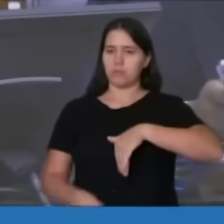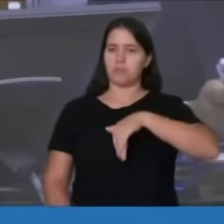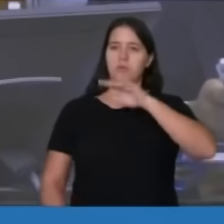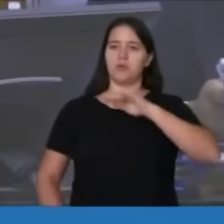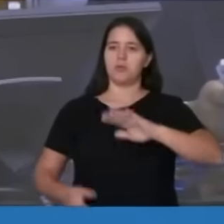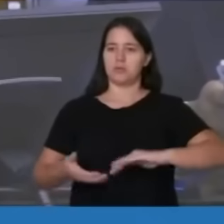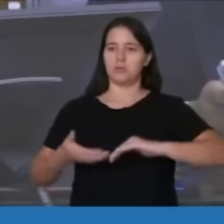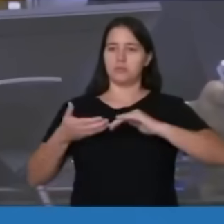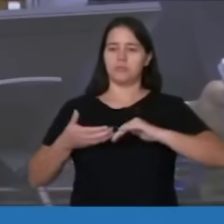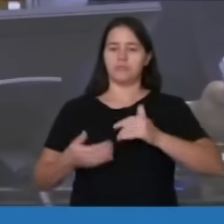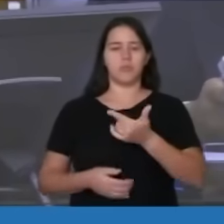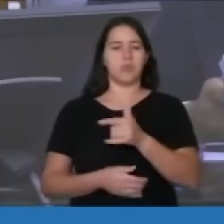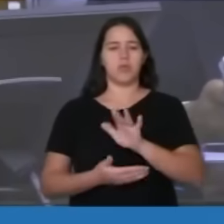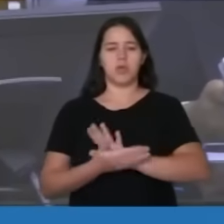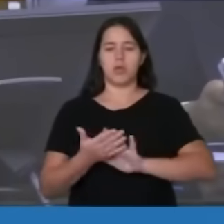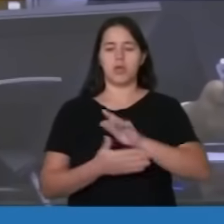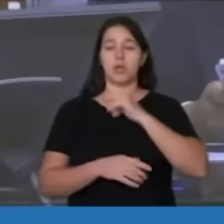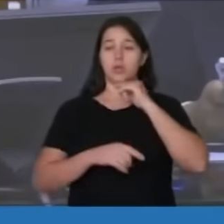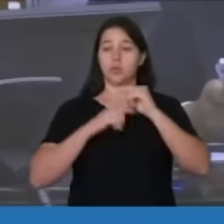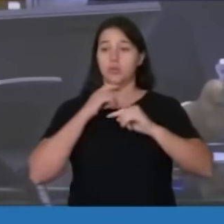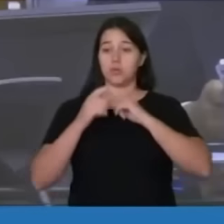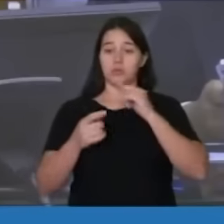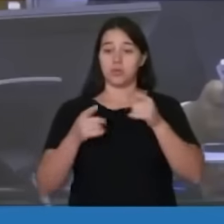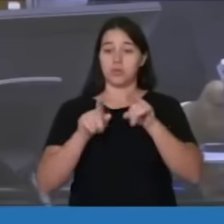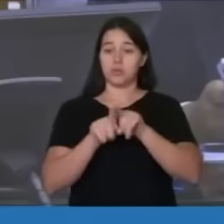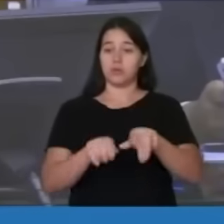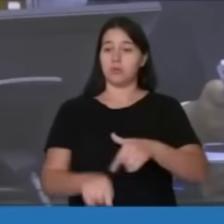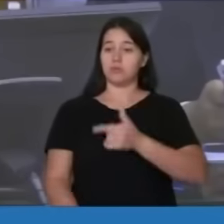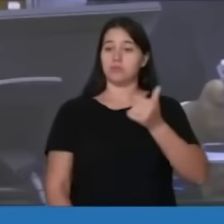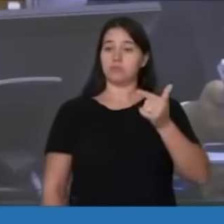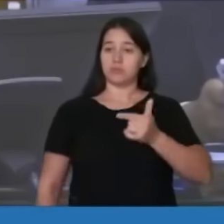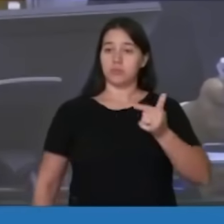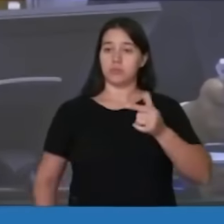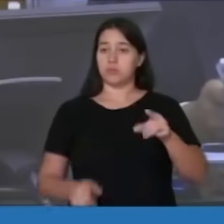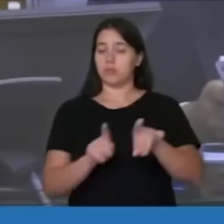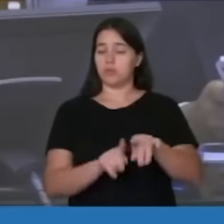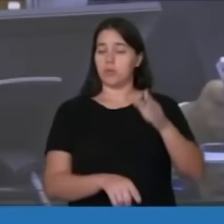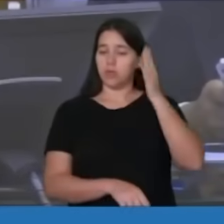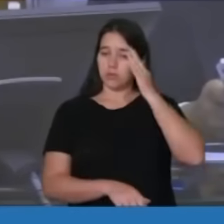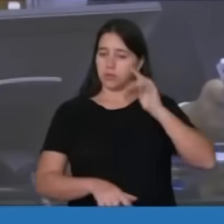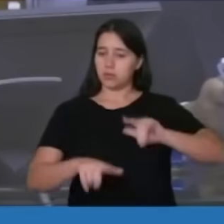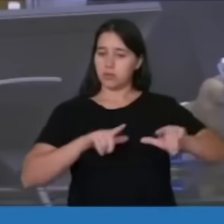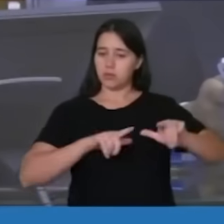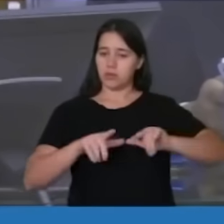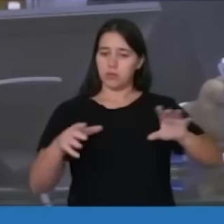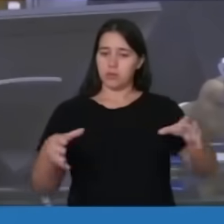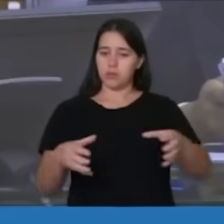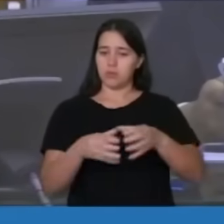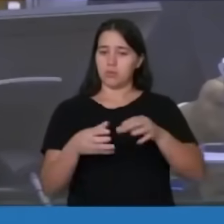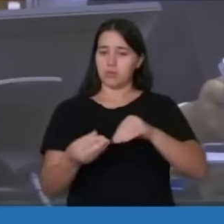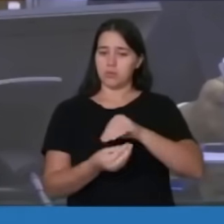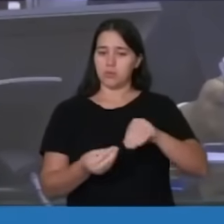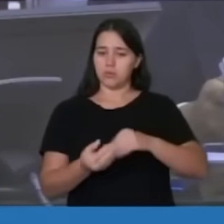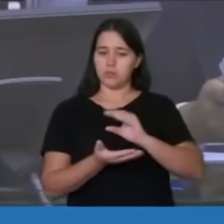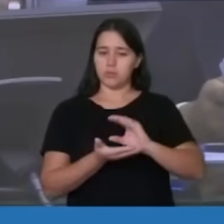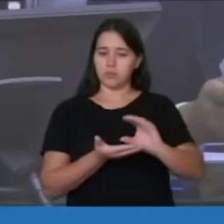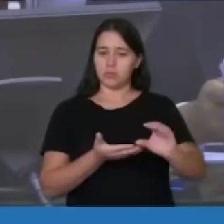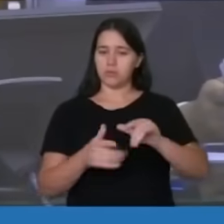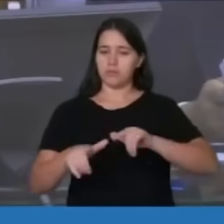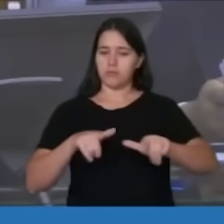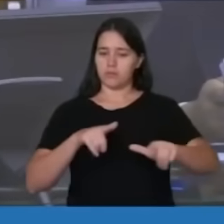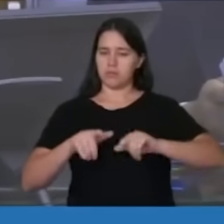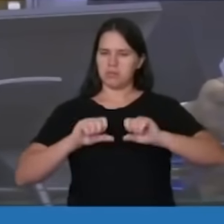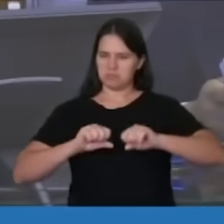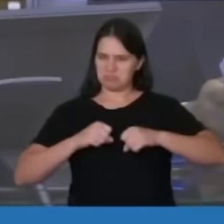em relação a isso. Em segundo lugar, eu reconheço o trabalho da Comissão Mista de Orçamento, que foi um trabalho muito dedicado, muito difícil